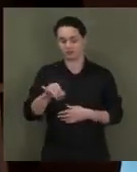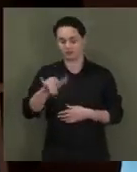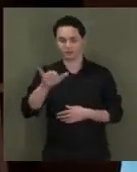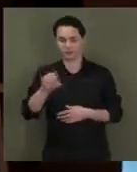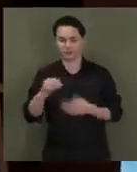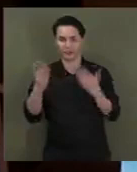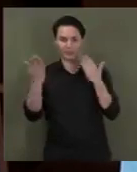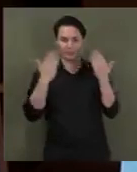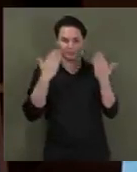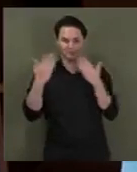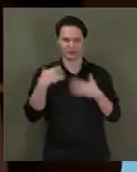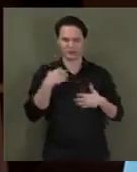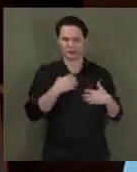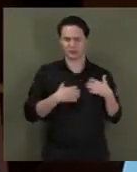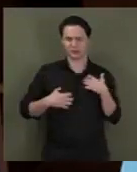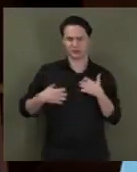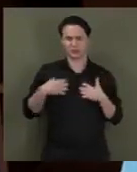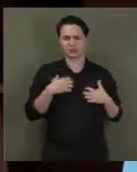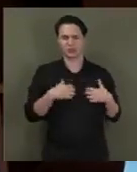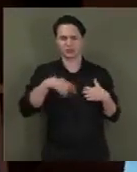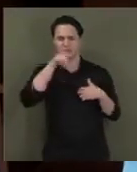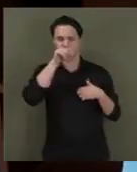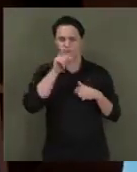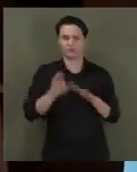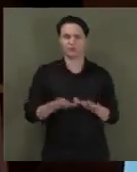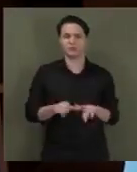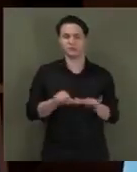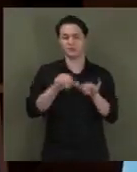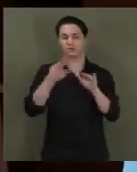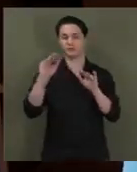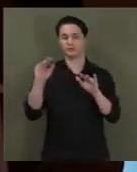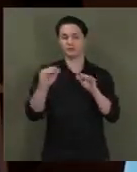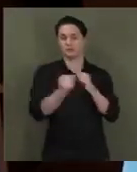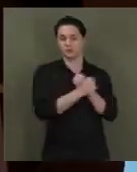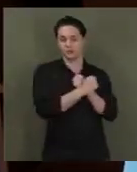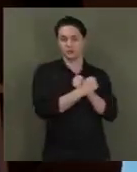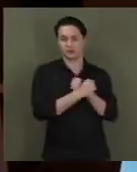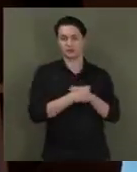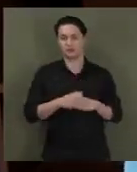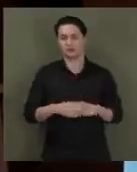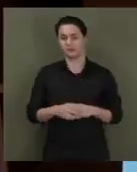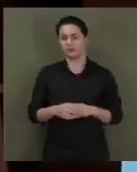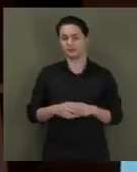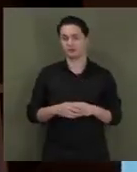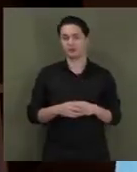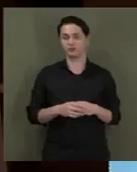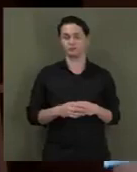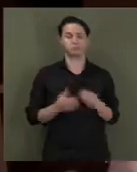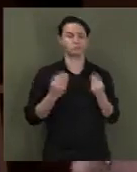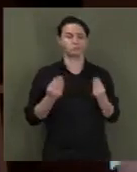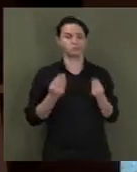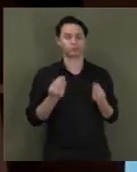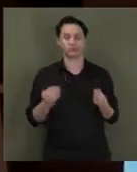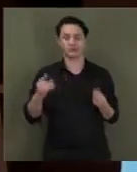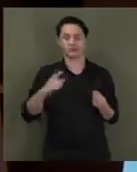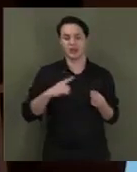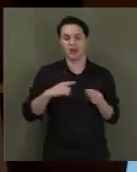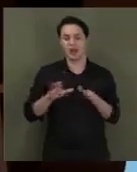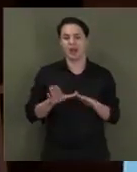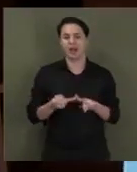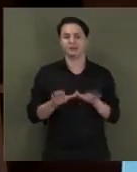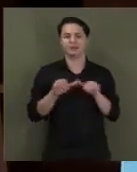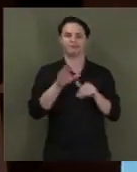como a agonia dos pássaros cativos, de que adianta um par de asas